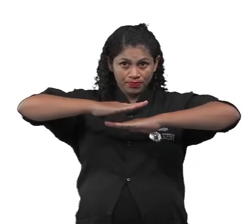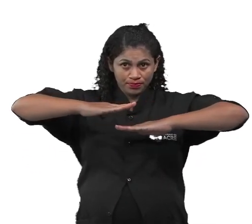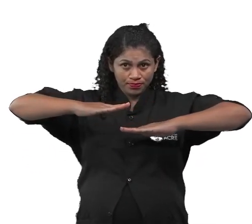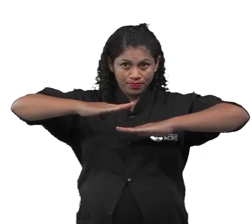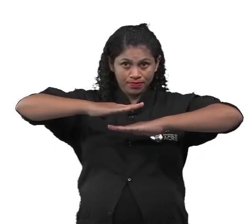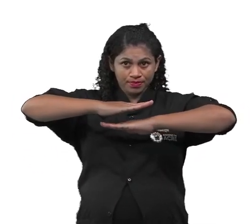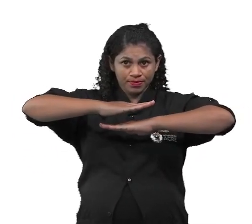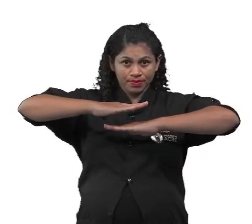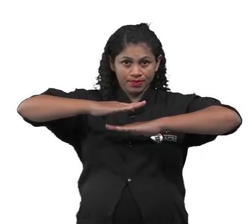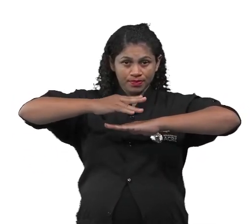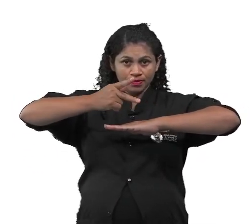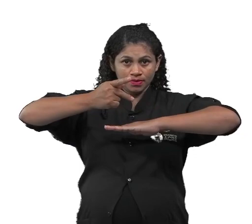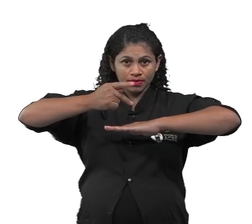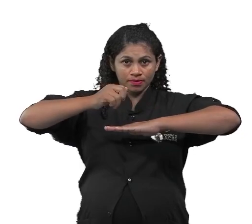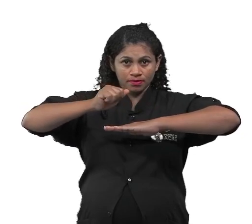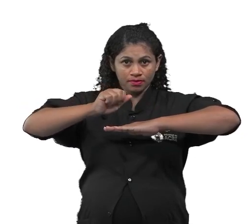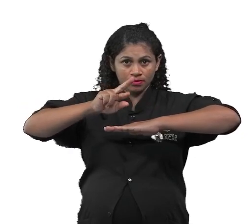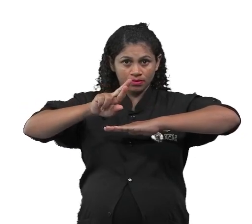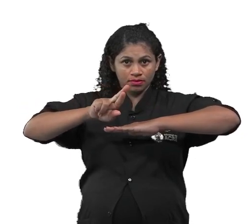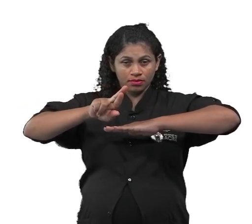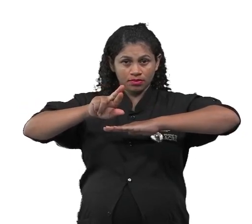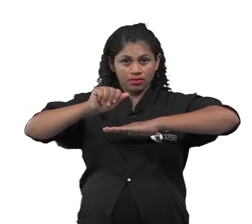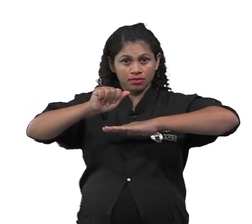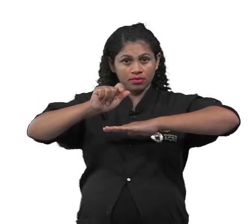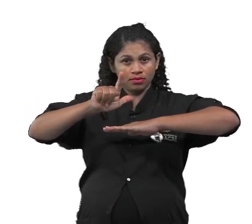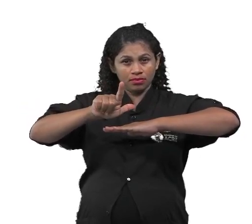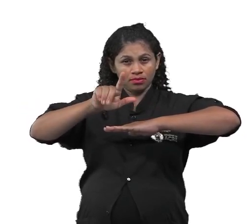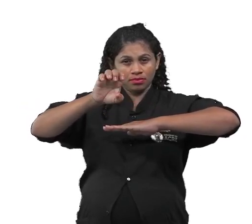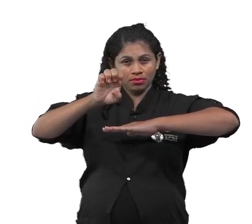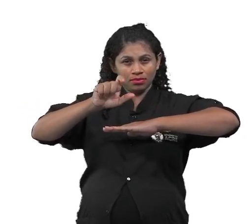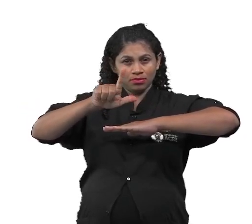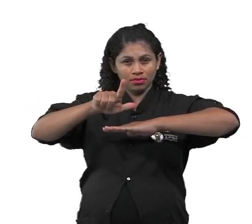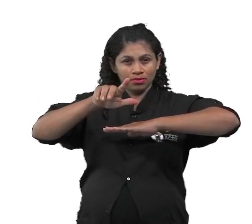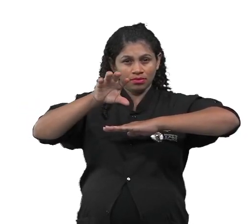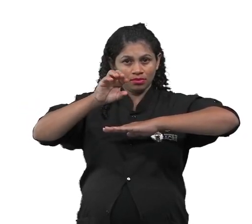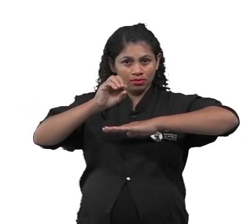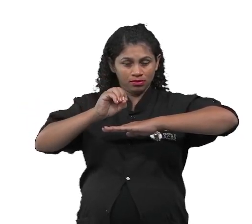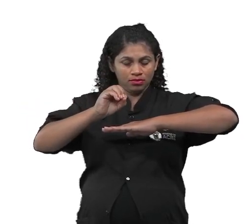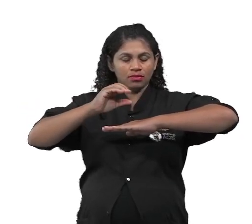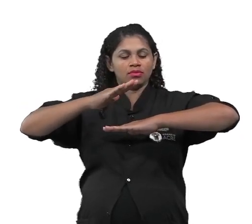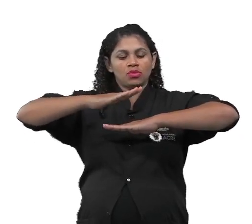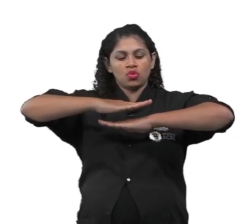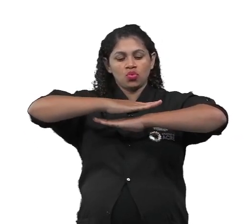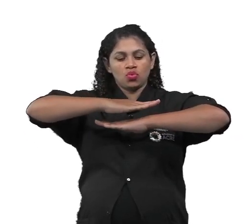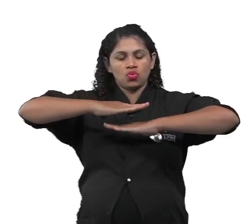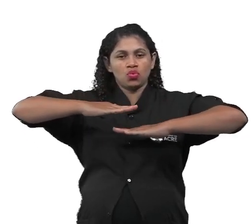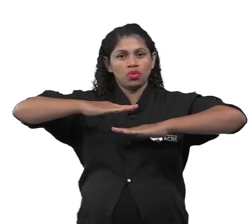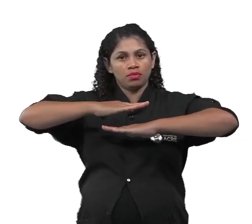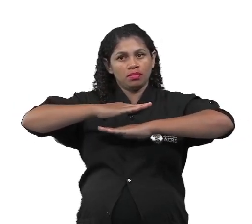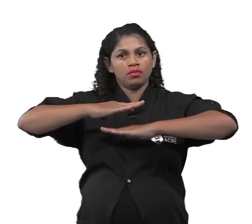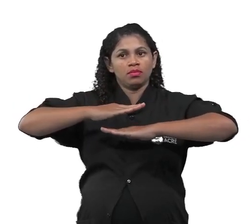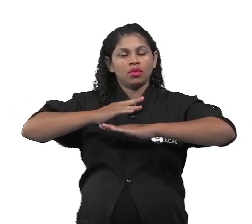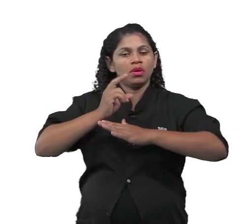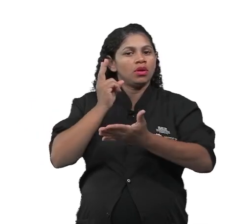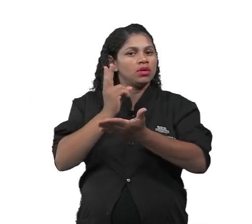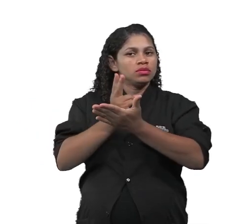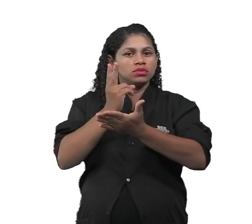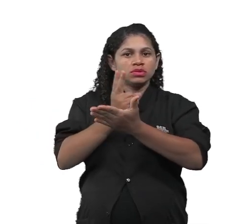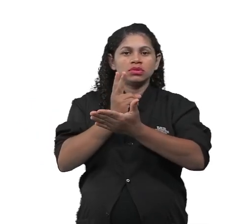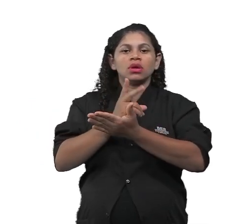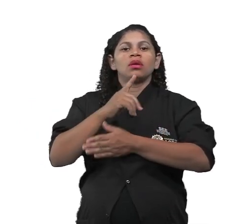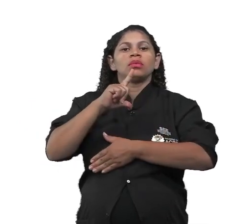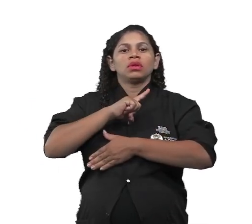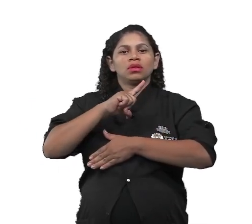quanto o cilindro ao mesmo tempo, essas duas regiões, sempre que elas tiverem a mesma